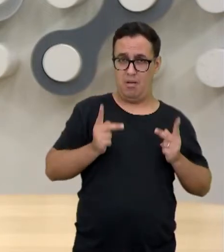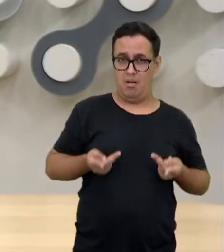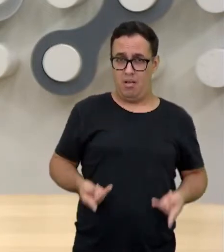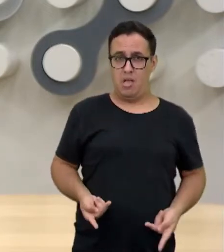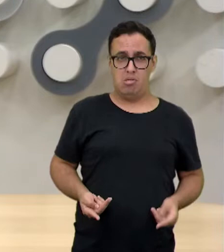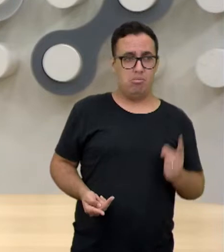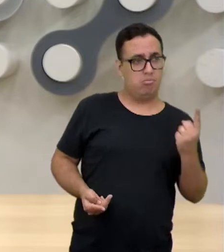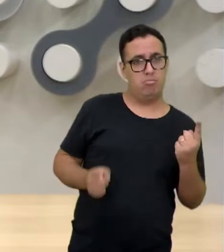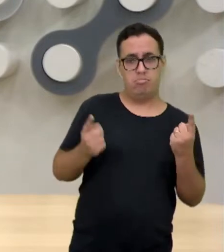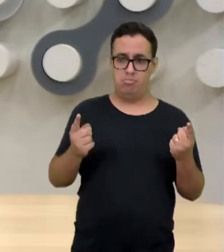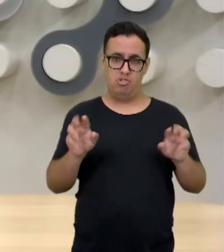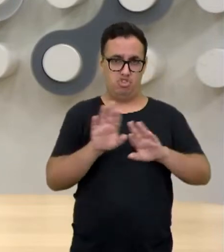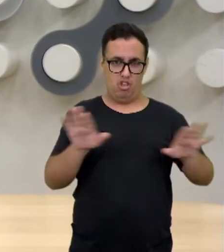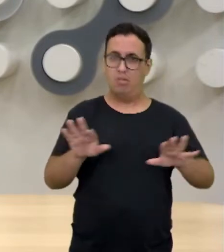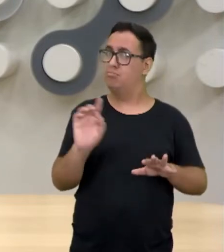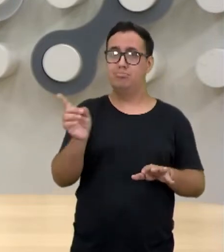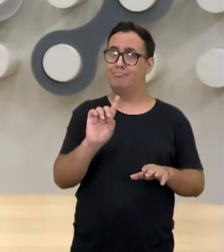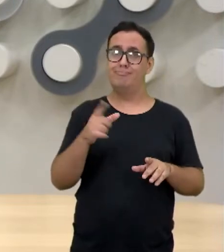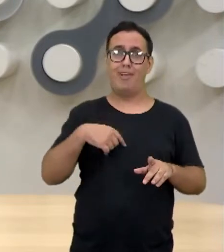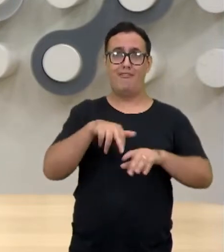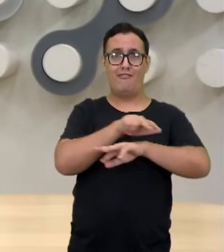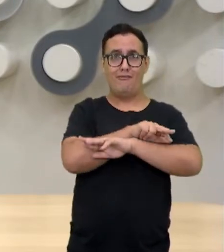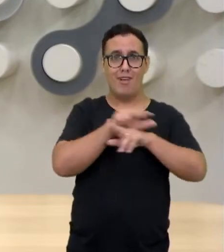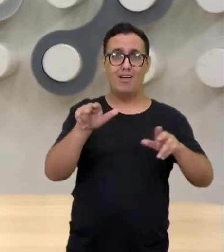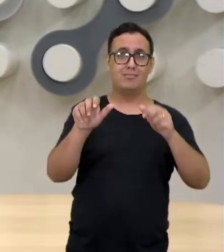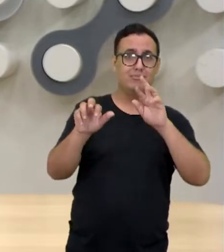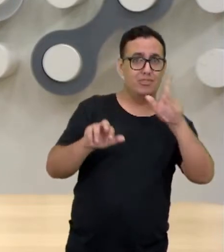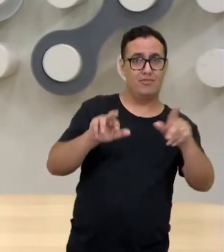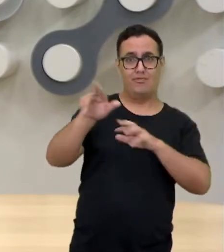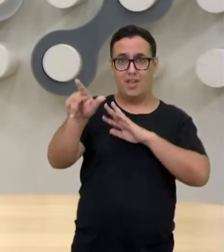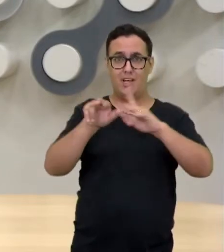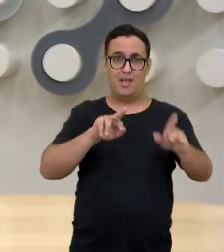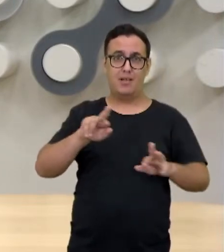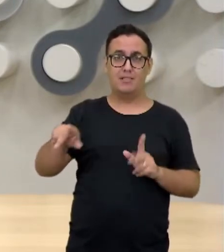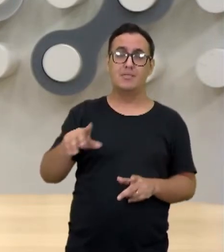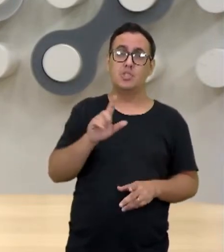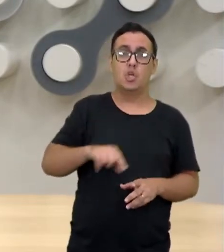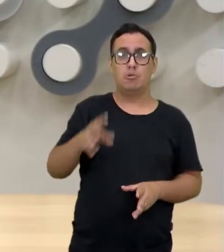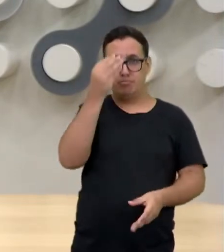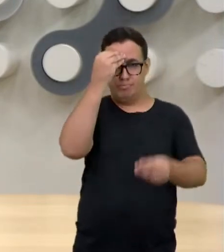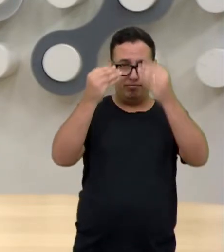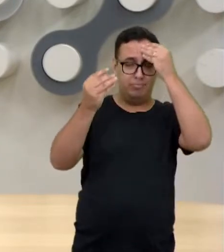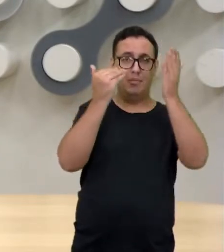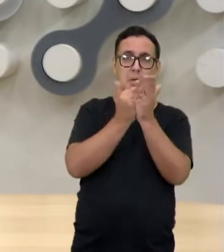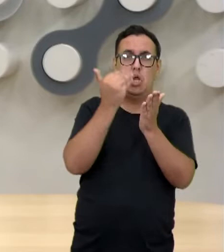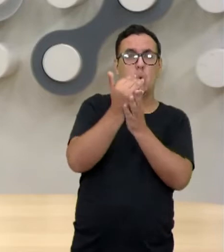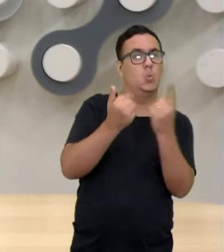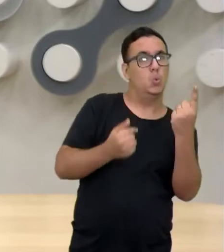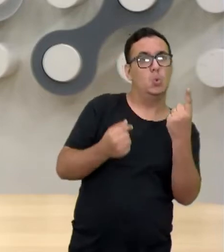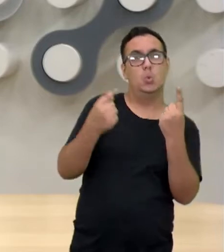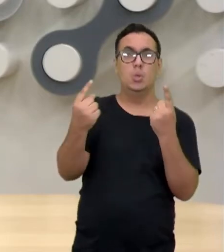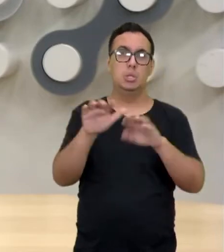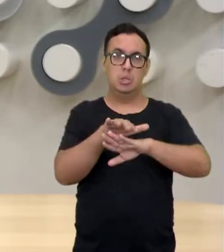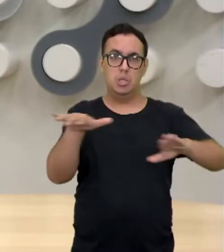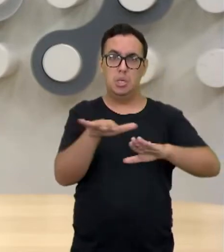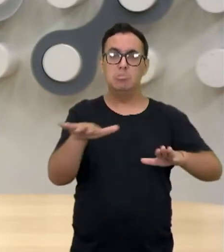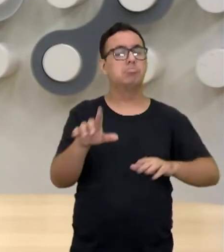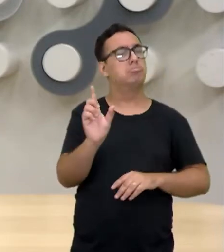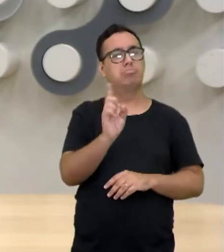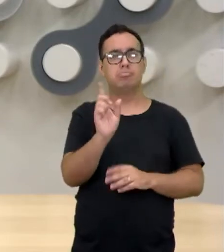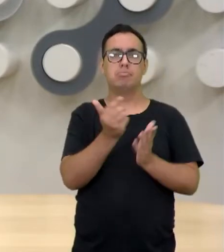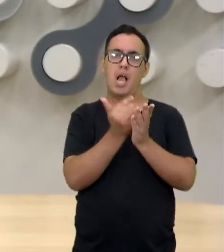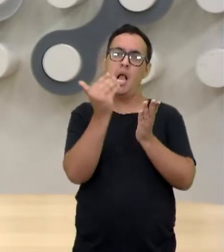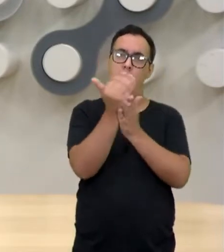de tal forma que o conhecimento, os saberes humanos também nunca poderá ser apenas um ou apenas outro, exclusivamente